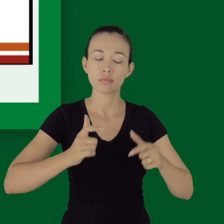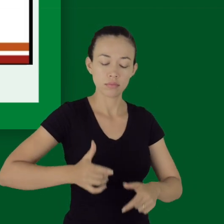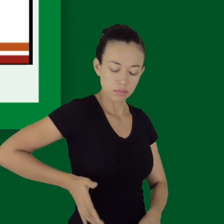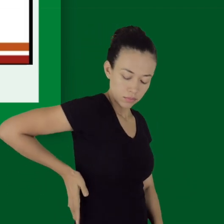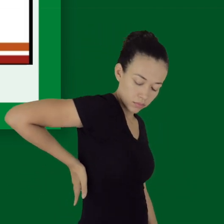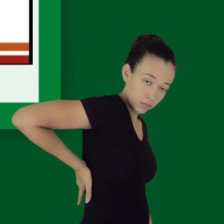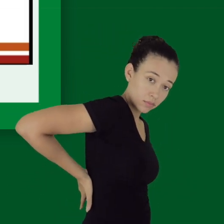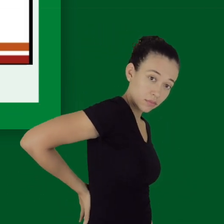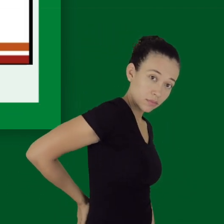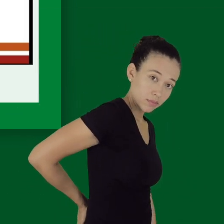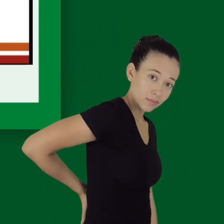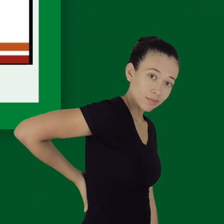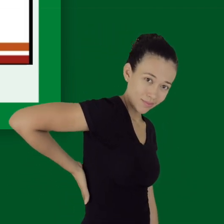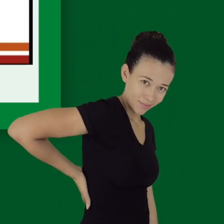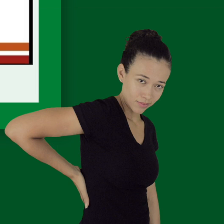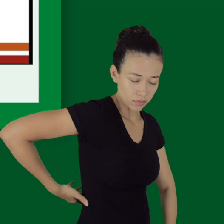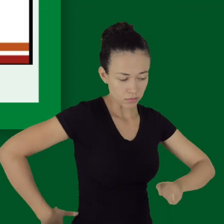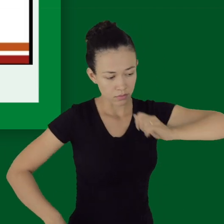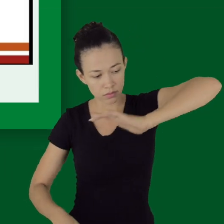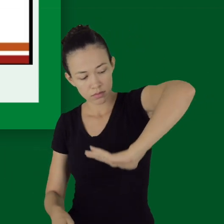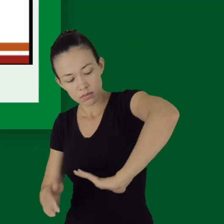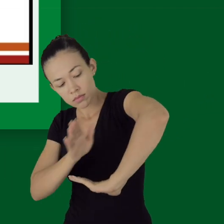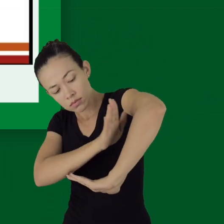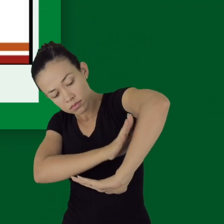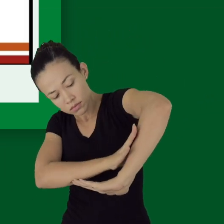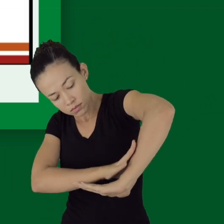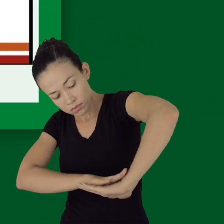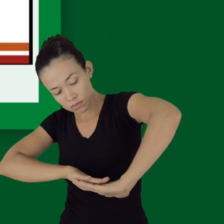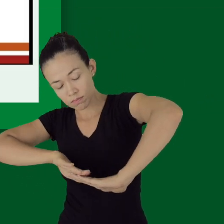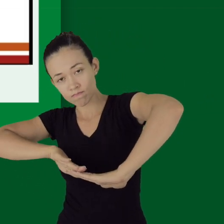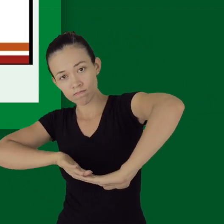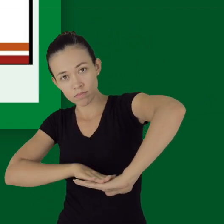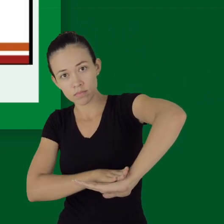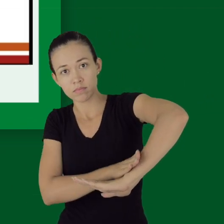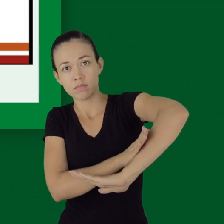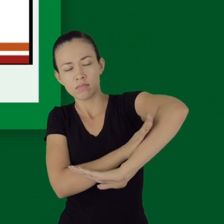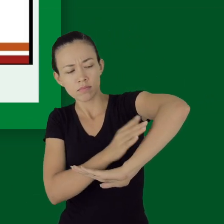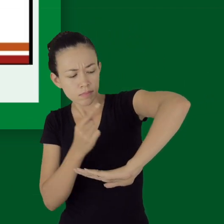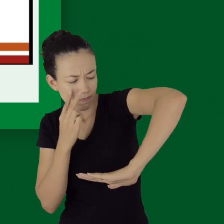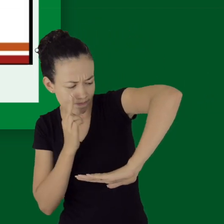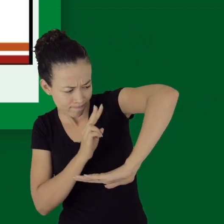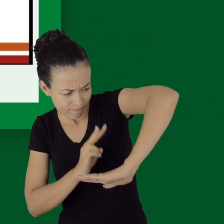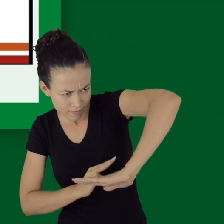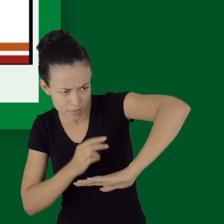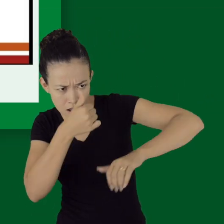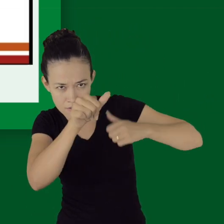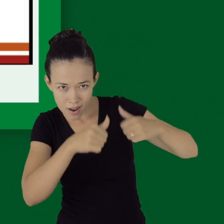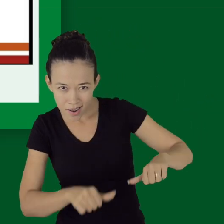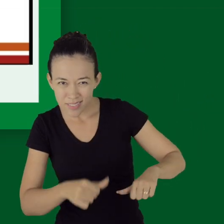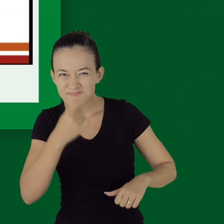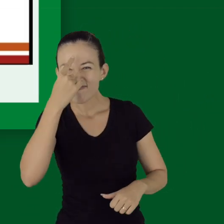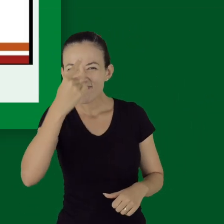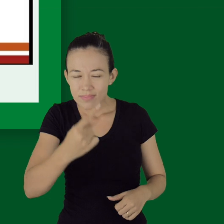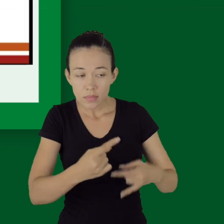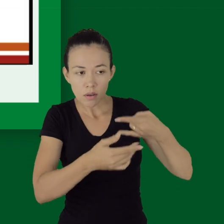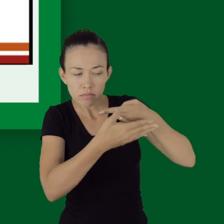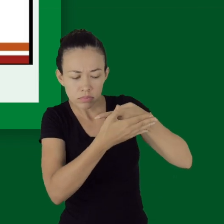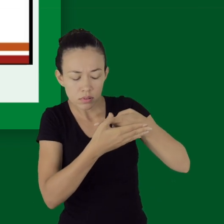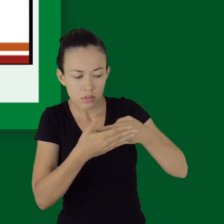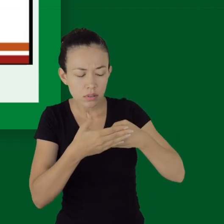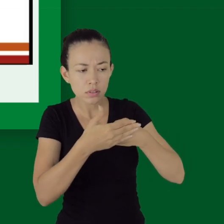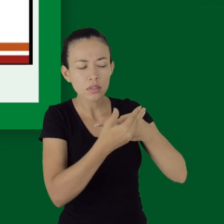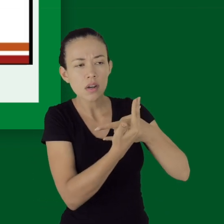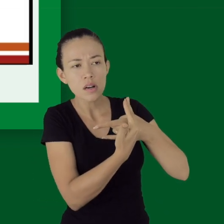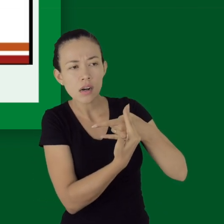transição tóraco-lombar. E no momento da avaliação, no momento que eu estou lá analisando aquele paciente, dedilhando ali